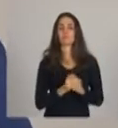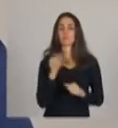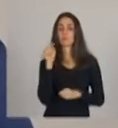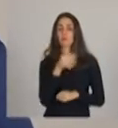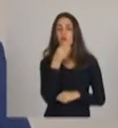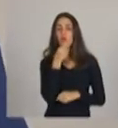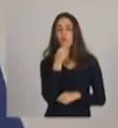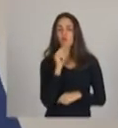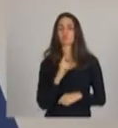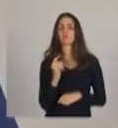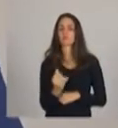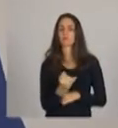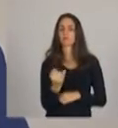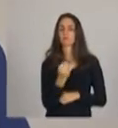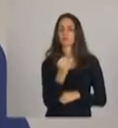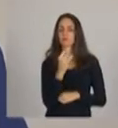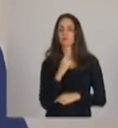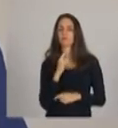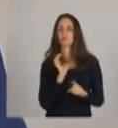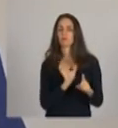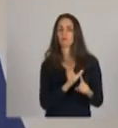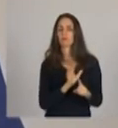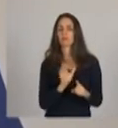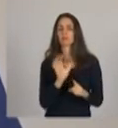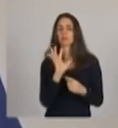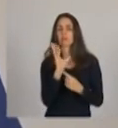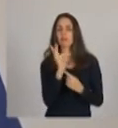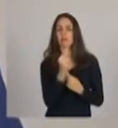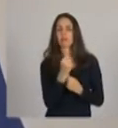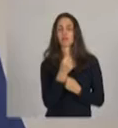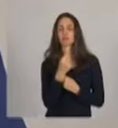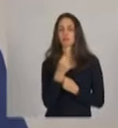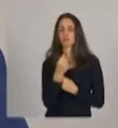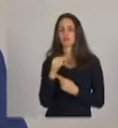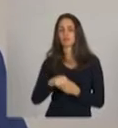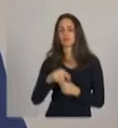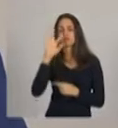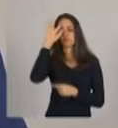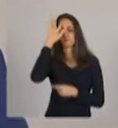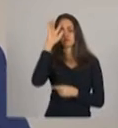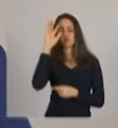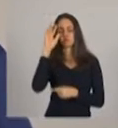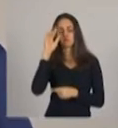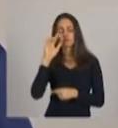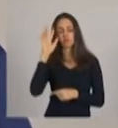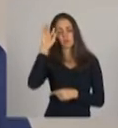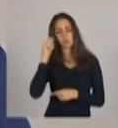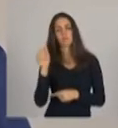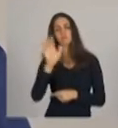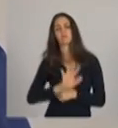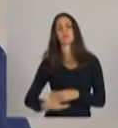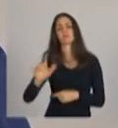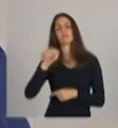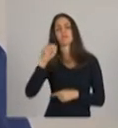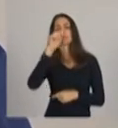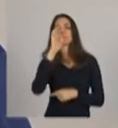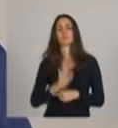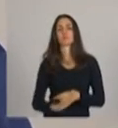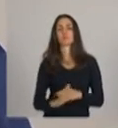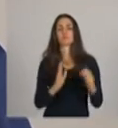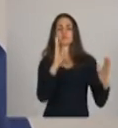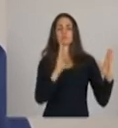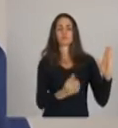grande para a arte cênica brasileira, porque principalmente na sua atuação nos anos 60 e